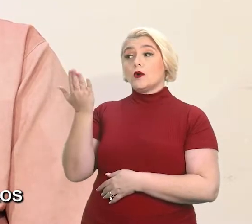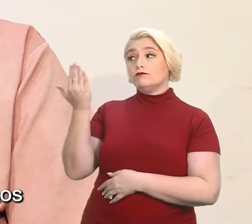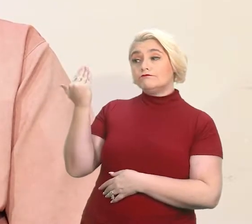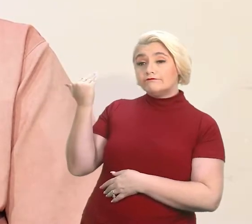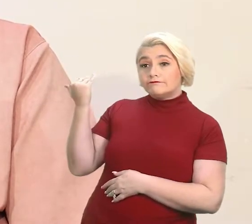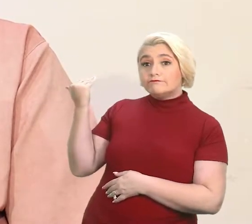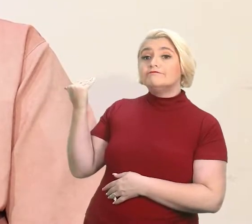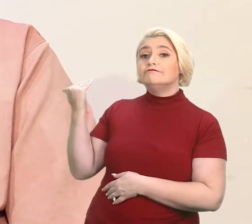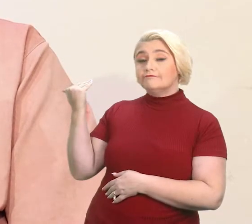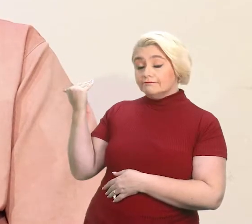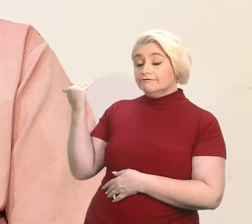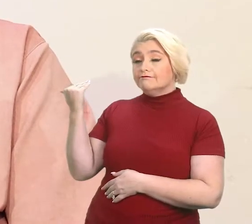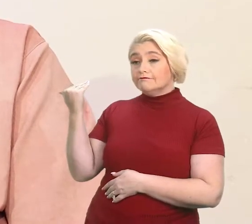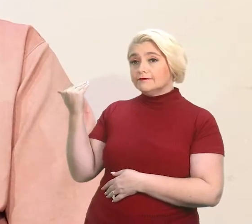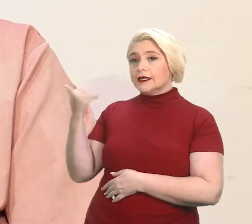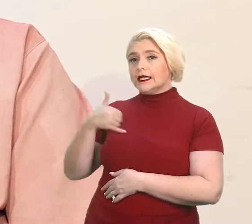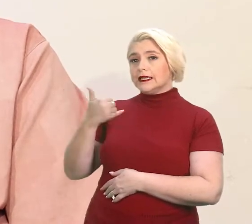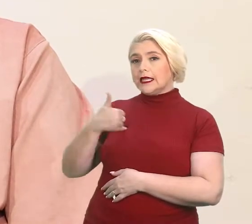né, aos